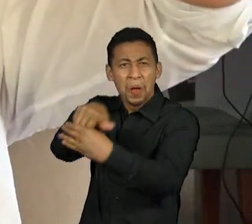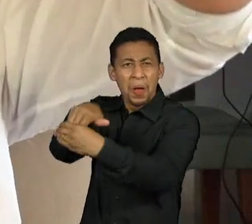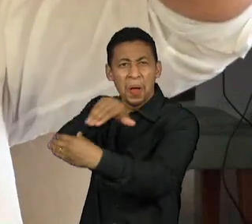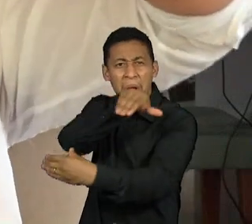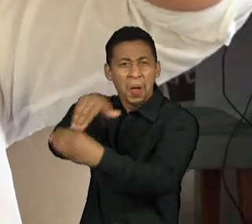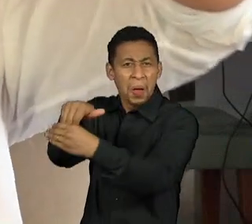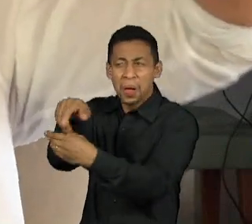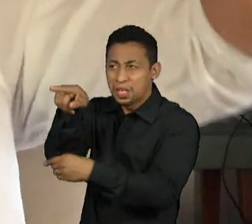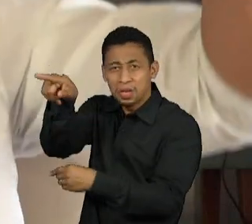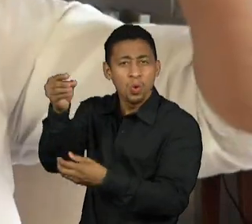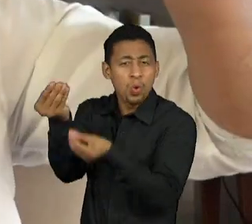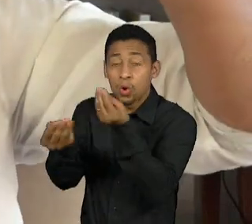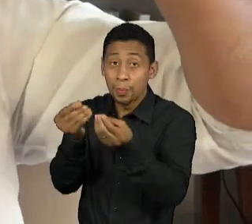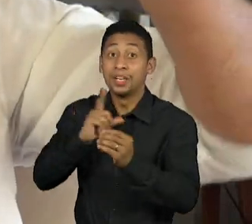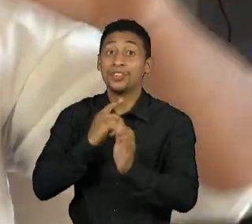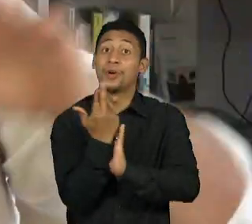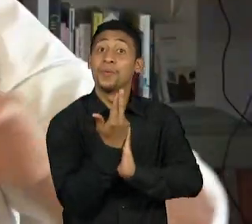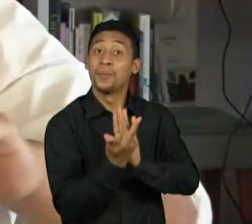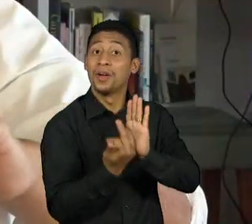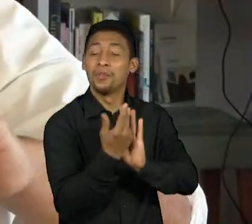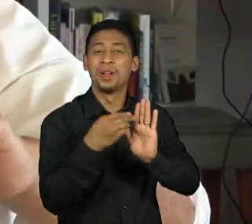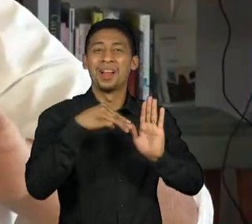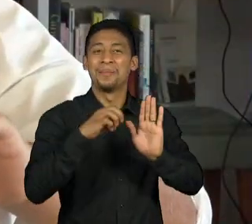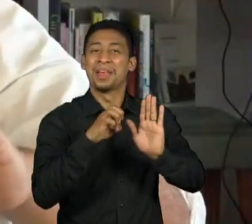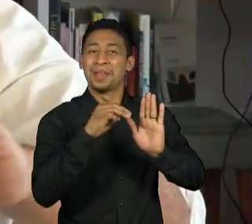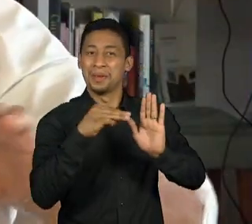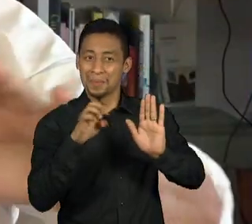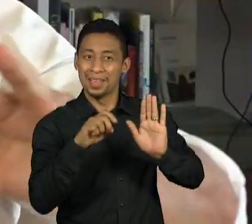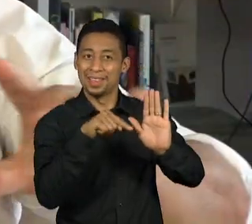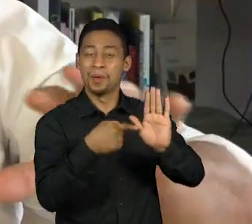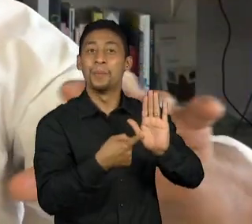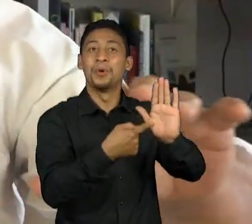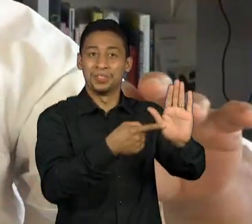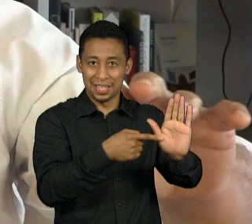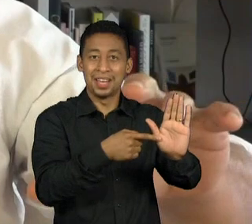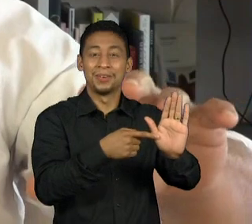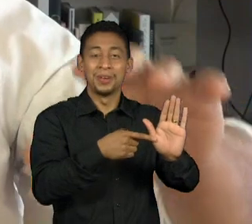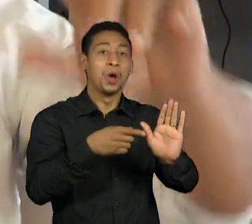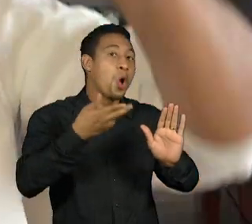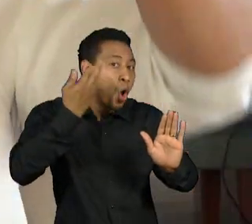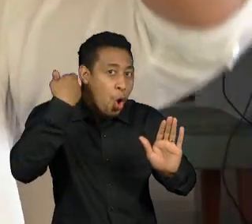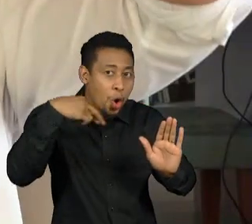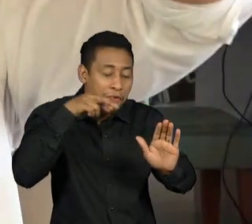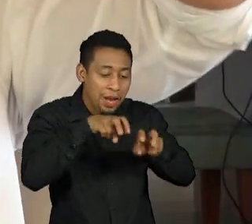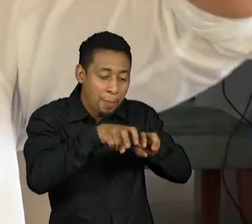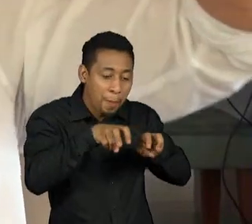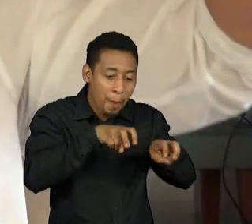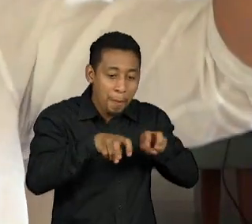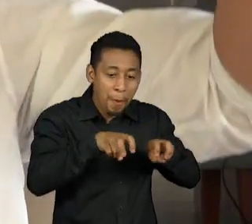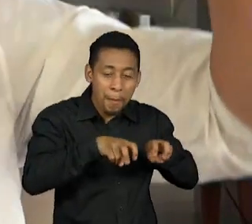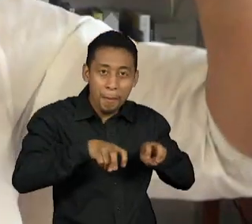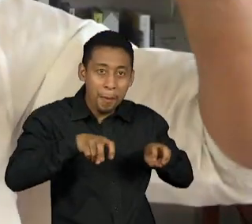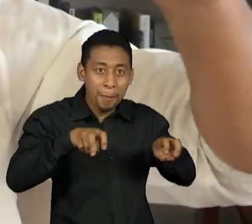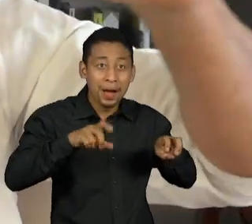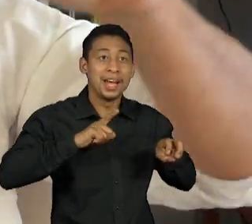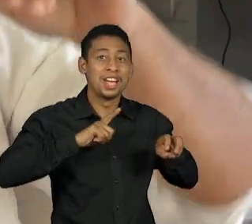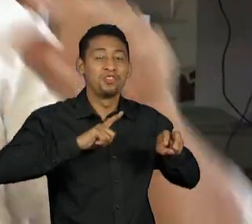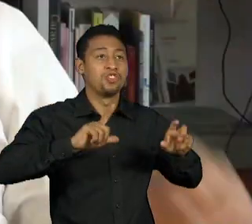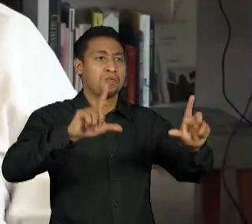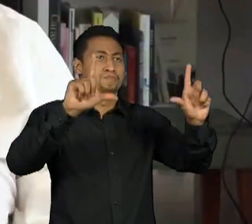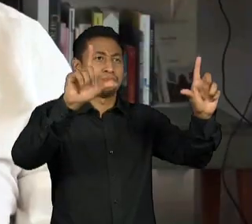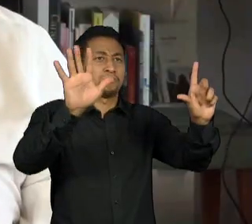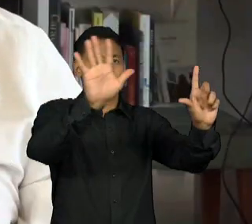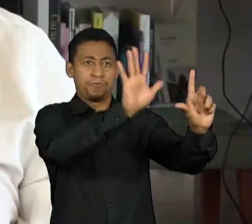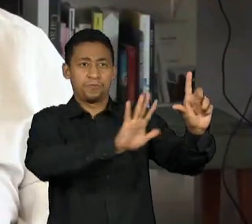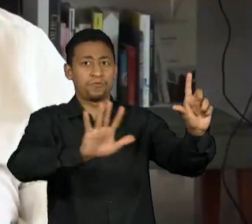uma caricatura antiga, mas que botaram como um meme, que era assim, umas ovelhas pastando e um outdoor com o lobo dizendo assim, eu